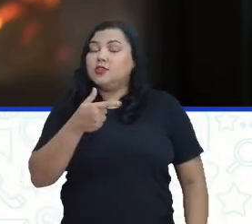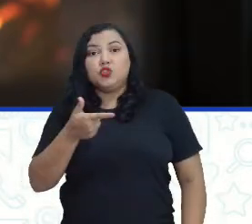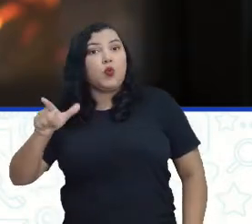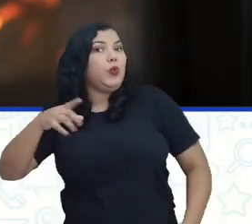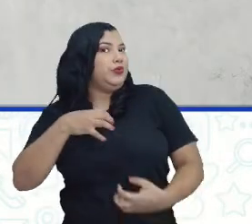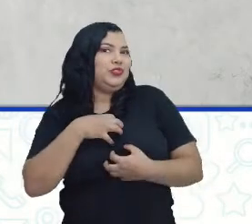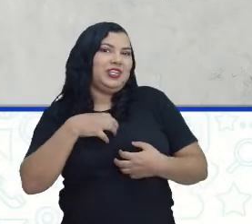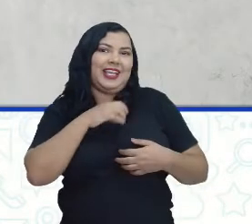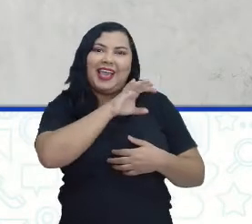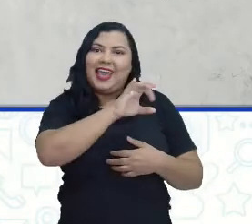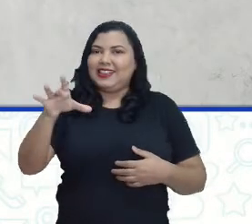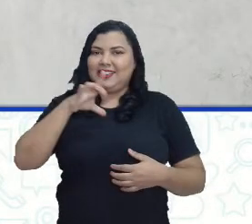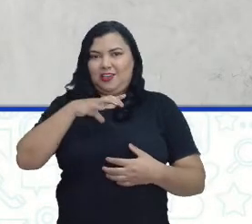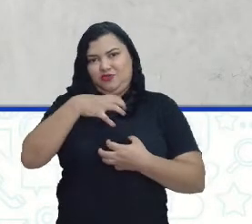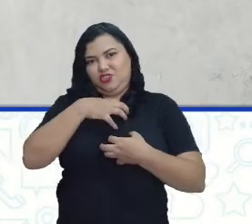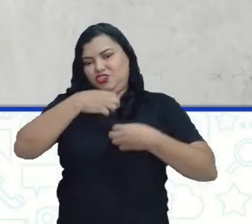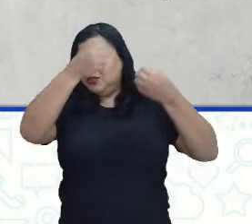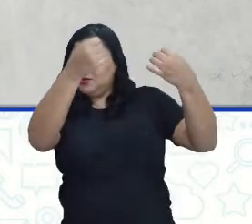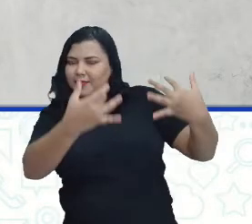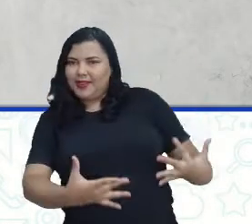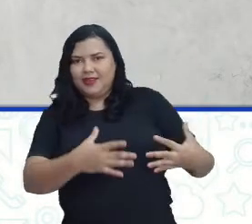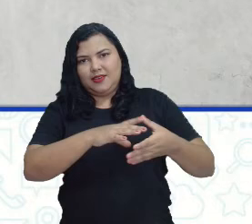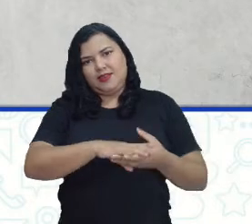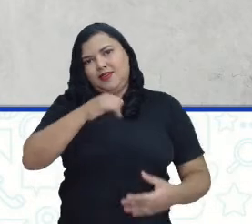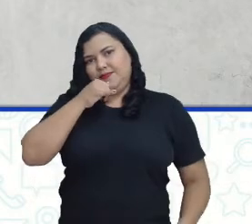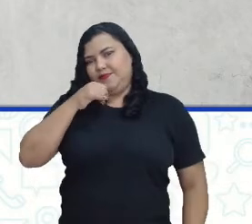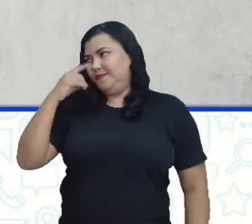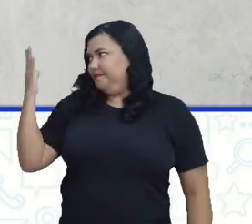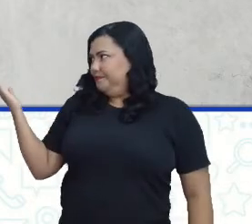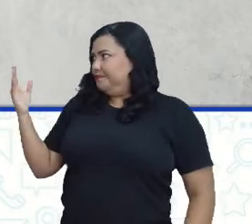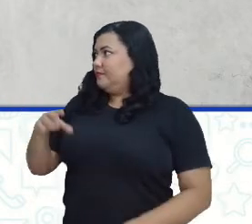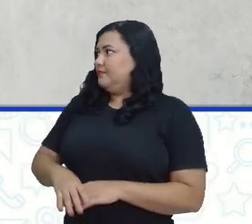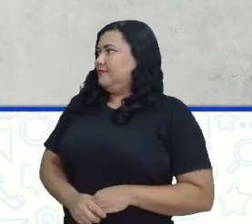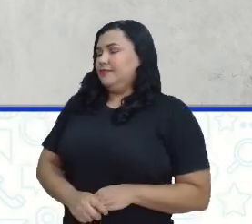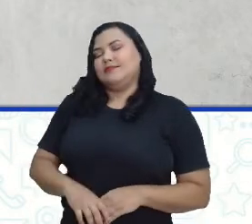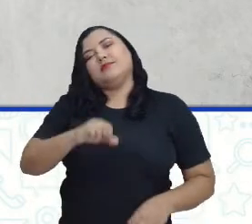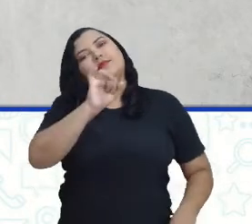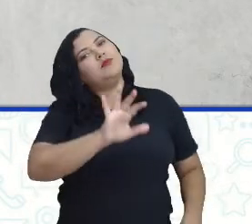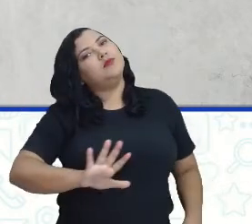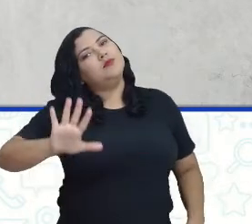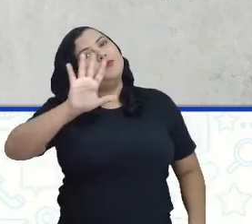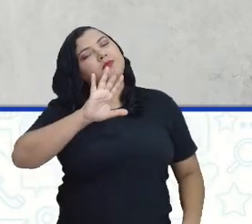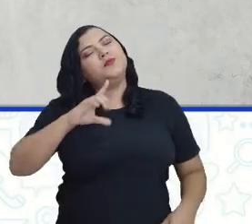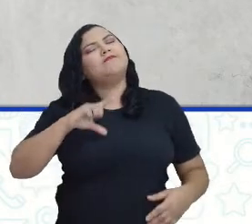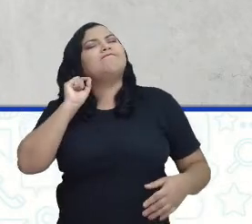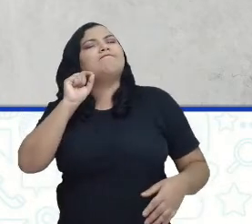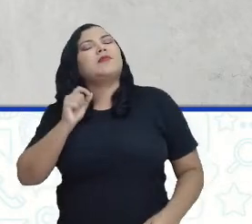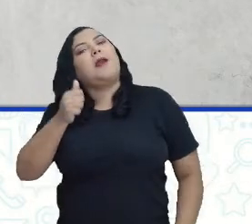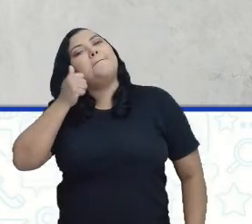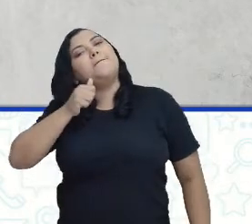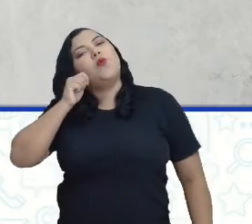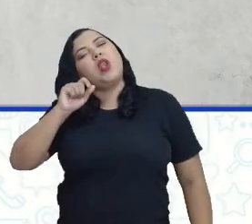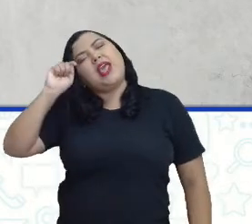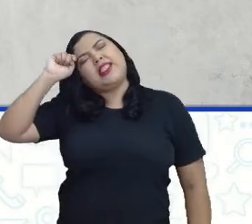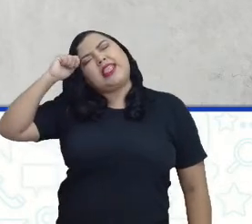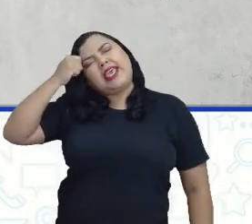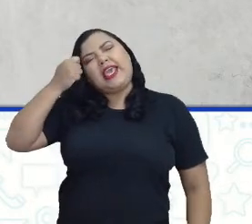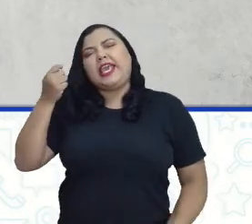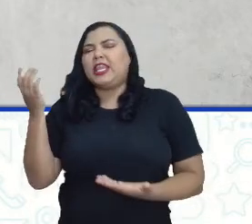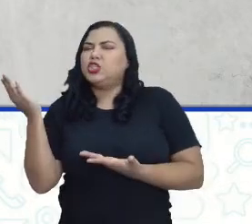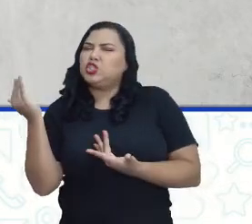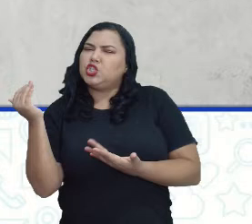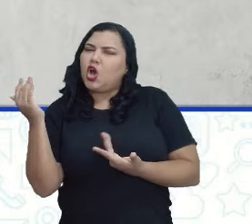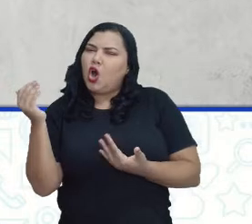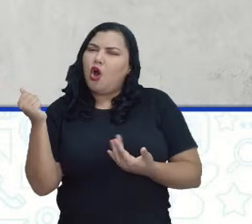outro. Então, vamos lá, ó. Uma mulher jovem e negra, de cabelos crespos e blusa cinza, lê um